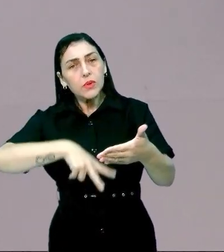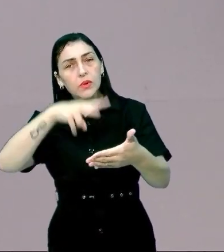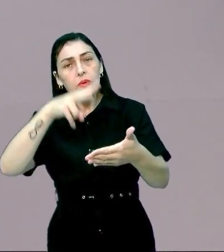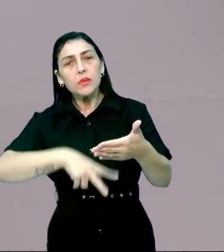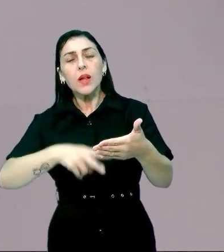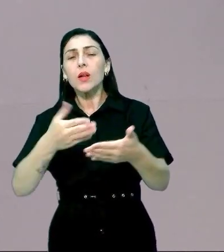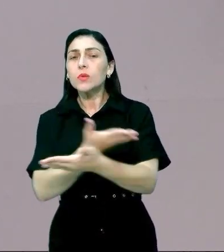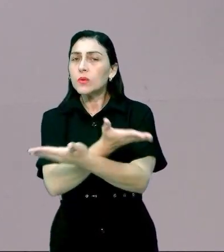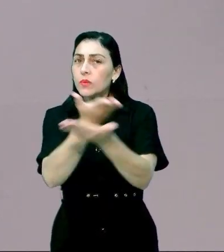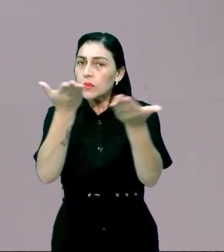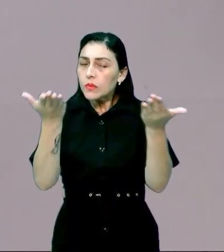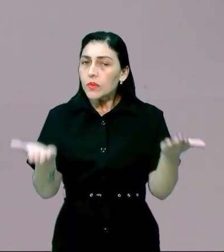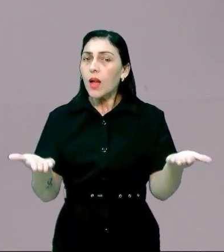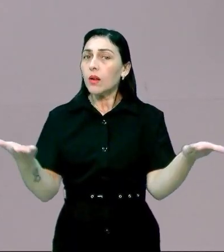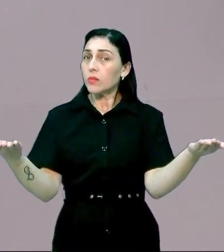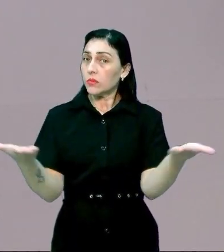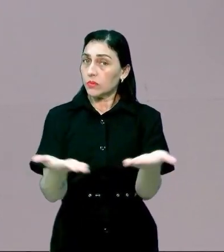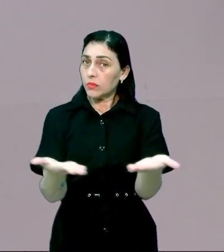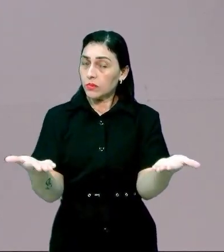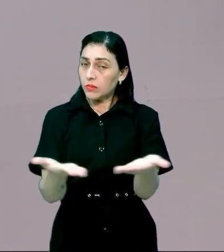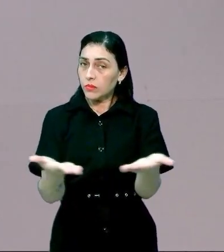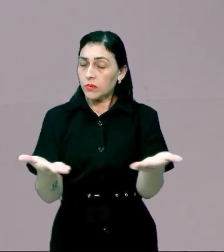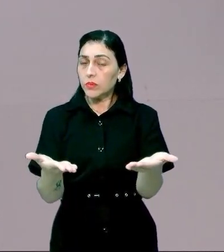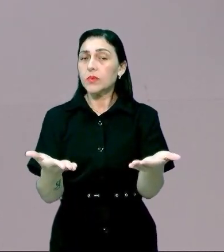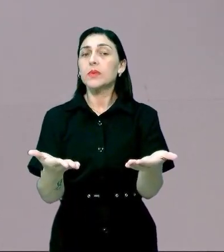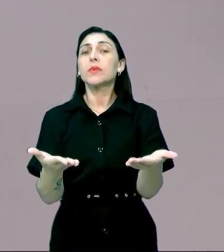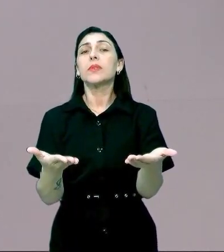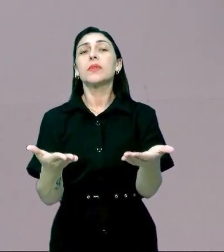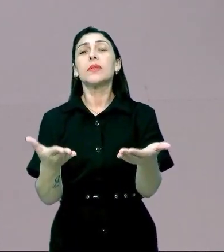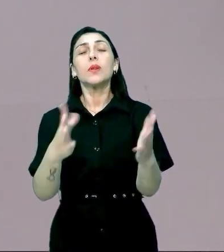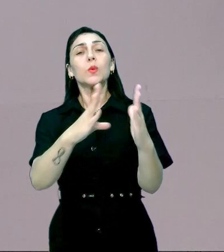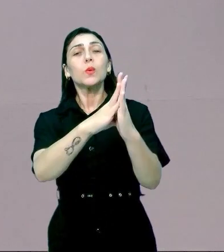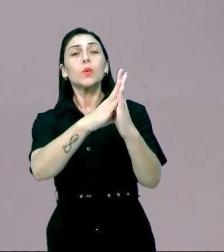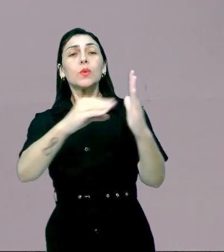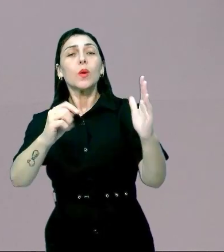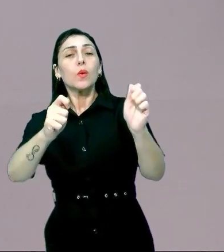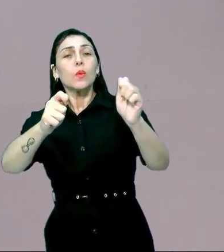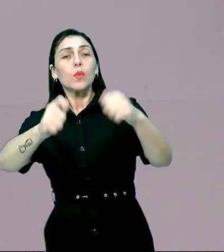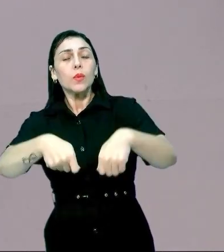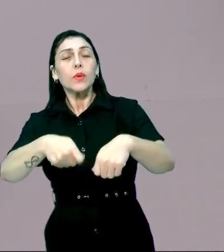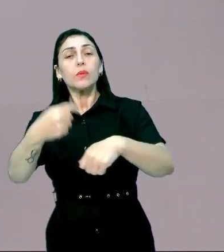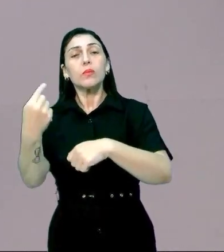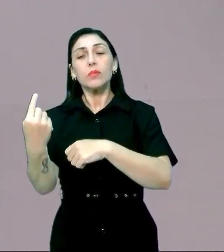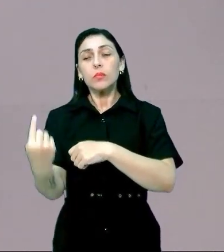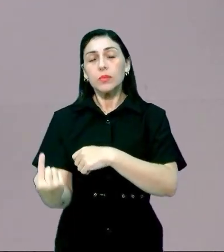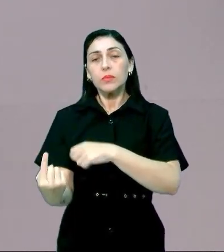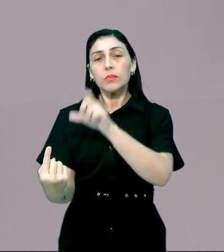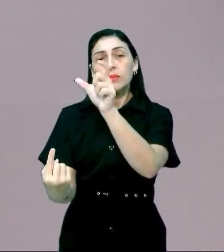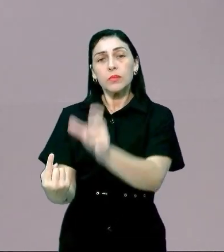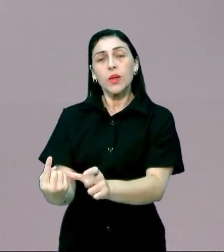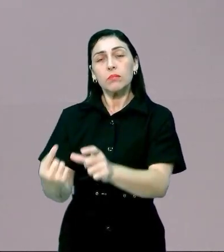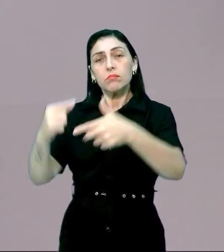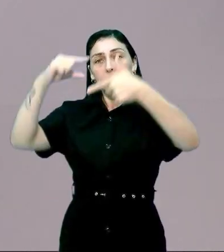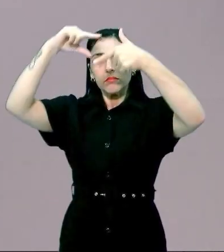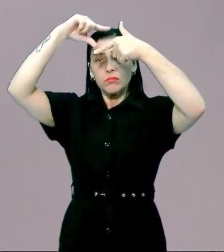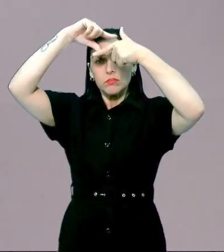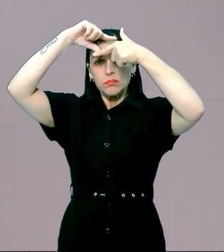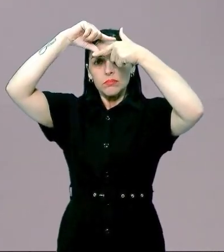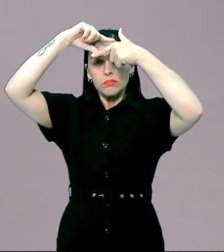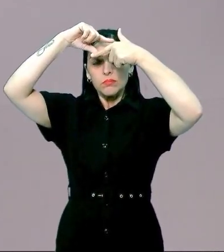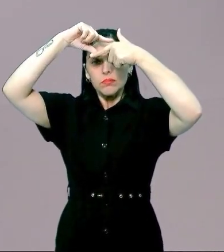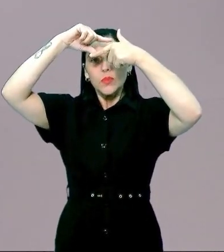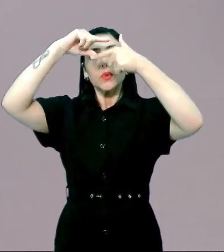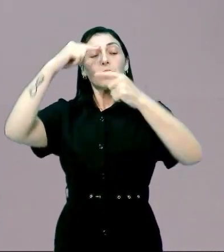a todos vocês agora há pouco, ela é o retrato de uma condição do indivíduo alienado,